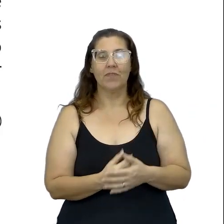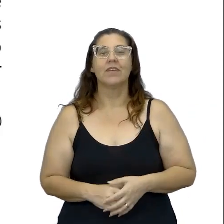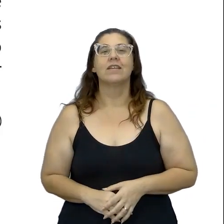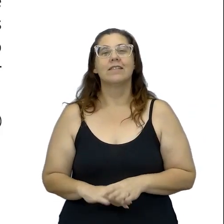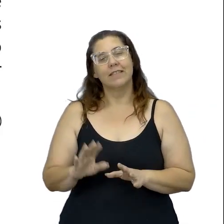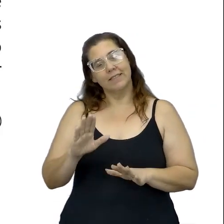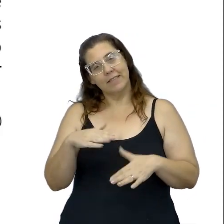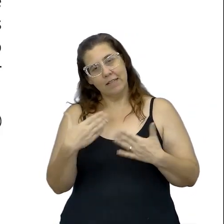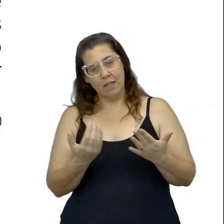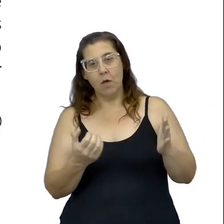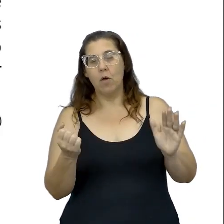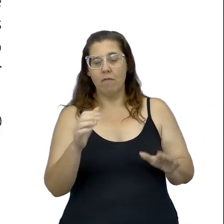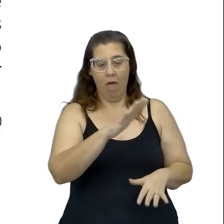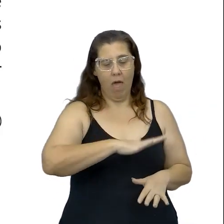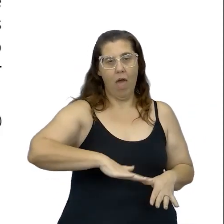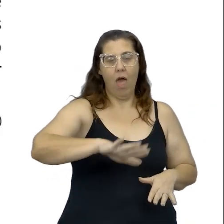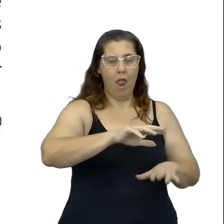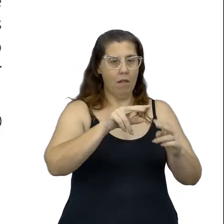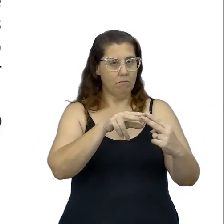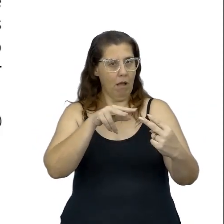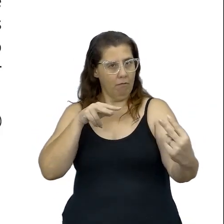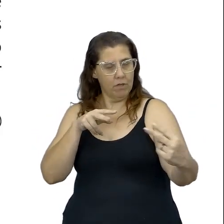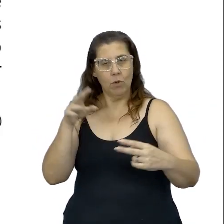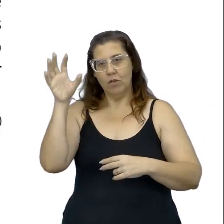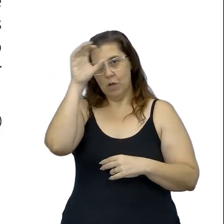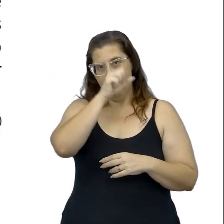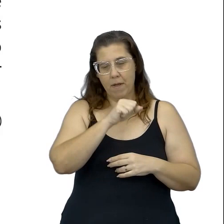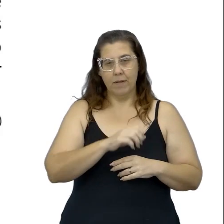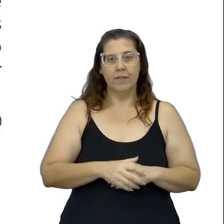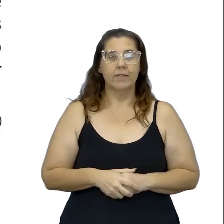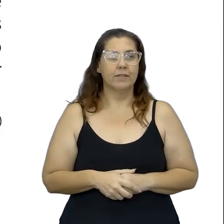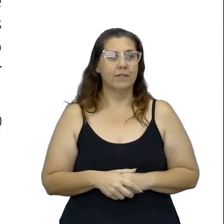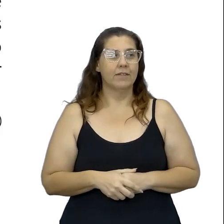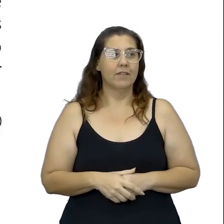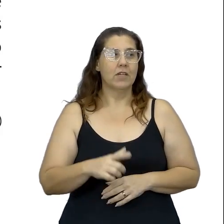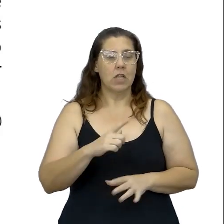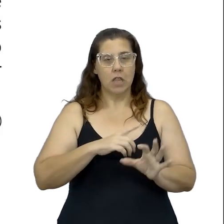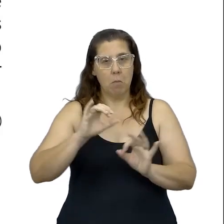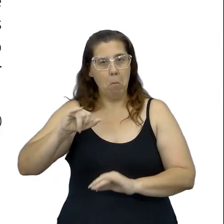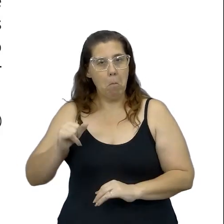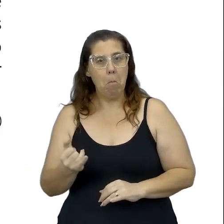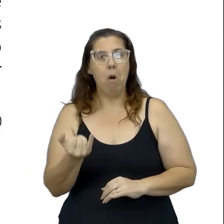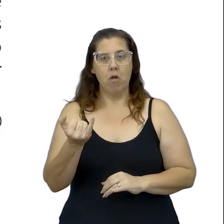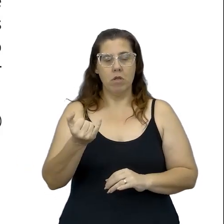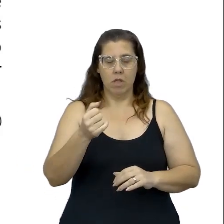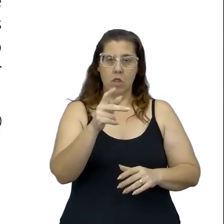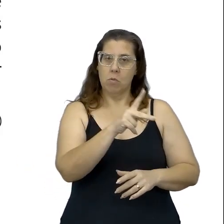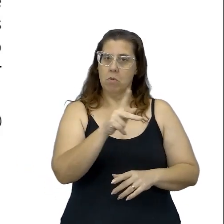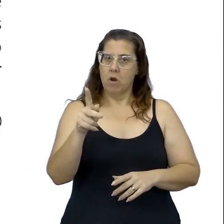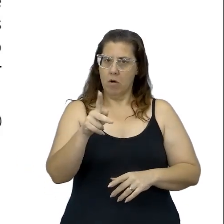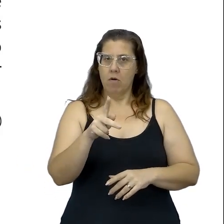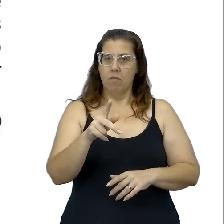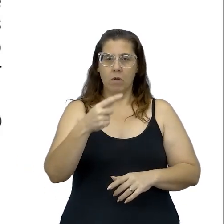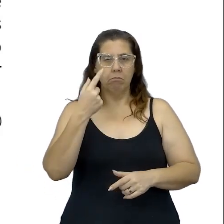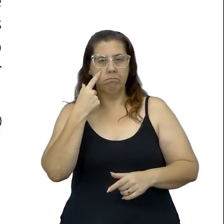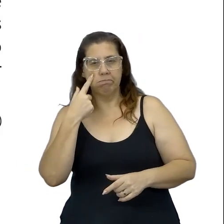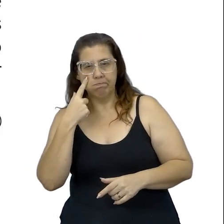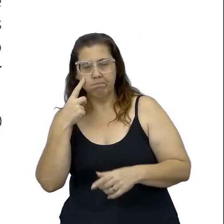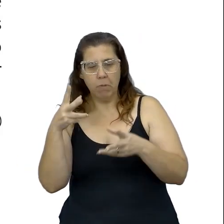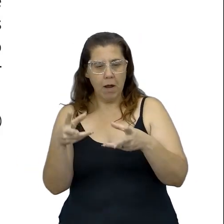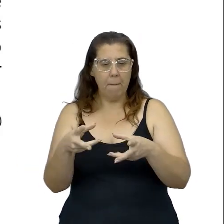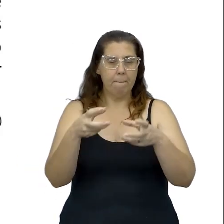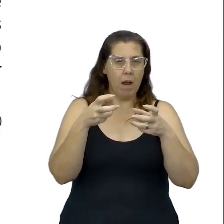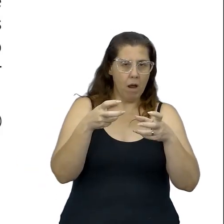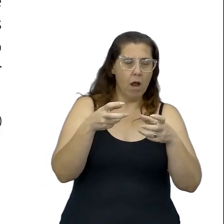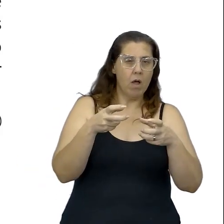ser registradas no ambiente virtual de aprendizagem cria uma oportunidade para o professor fazer um diagnóstico,